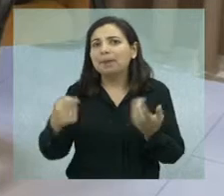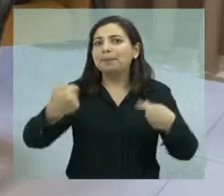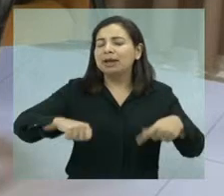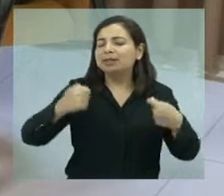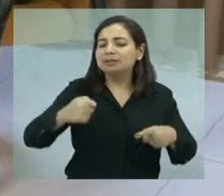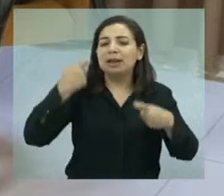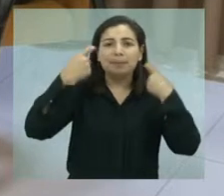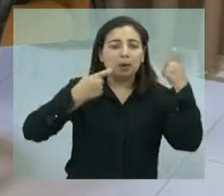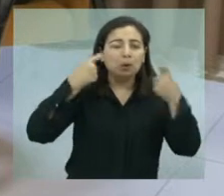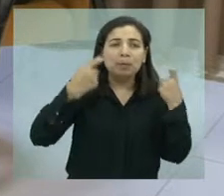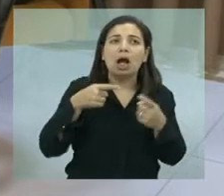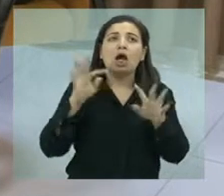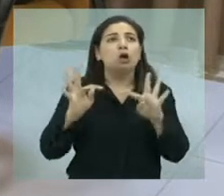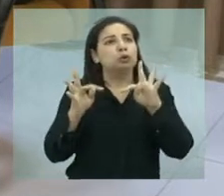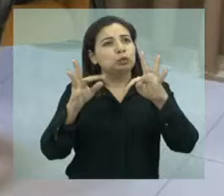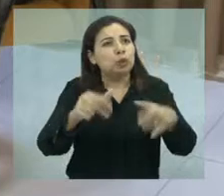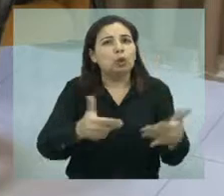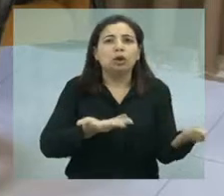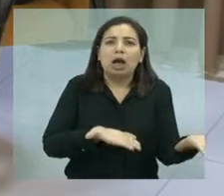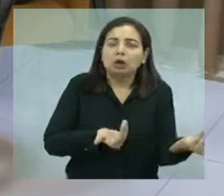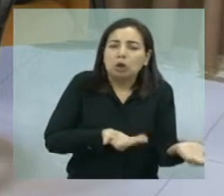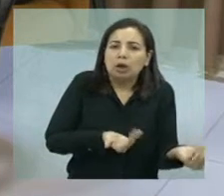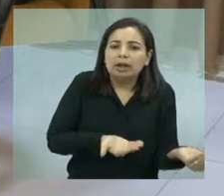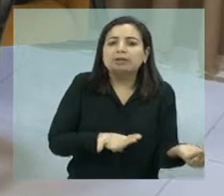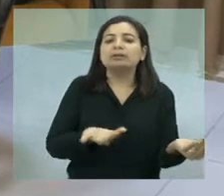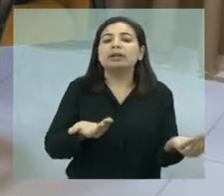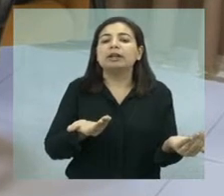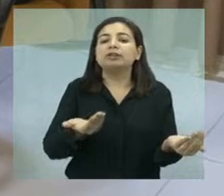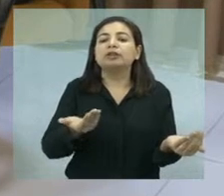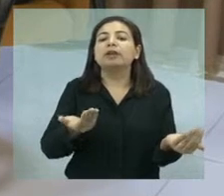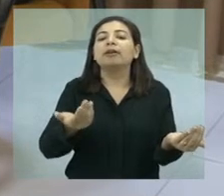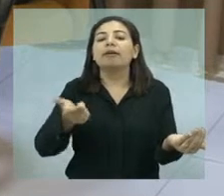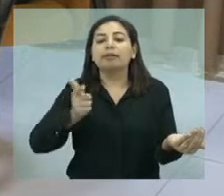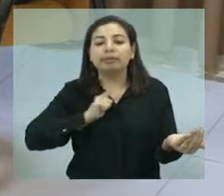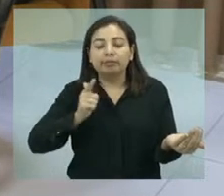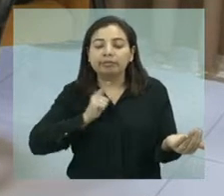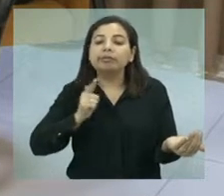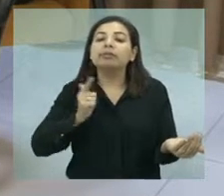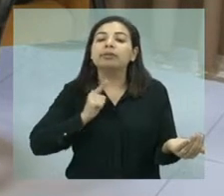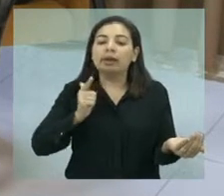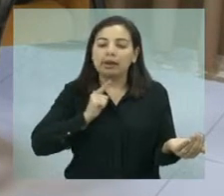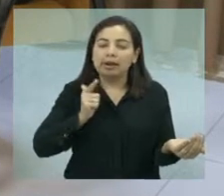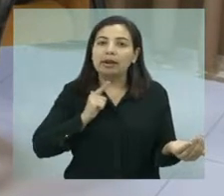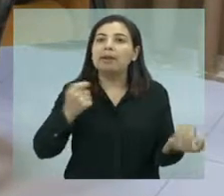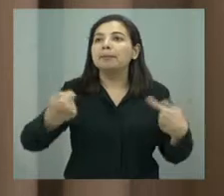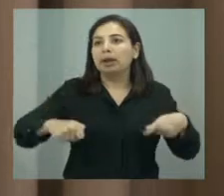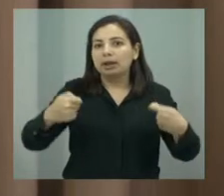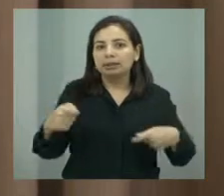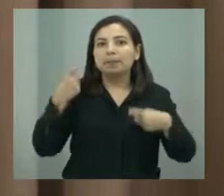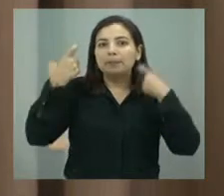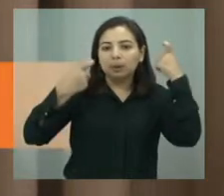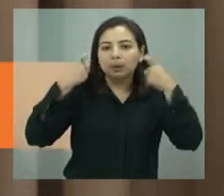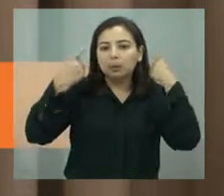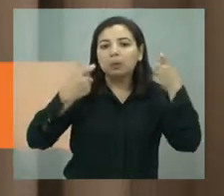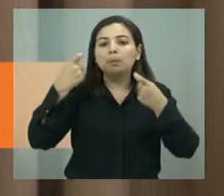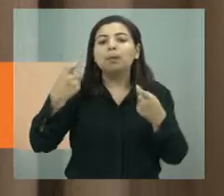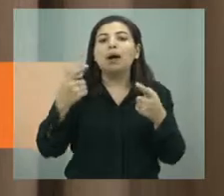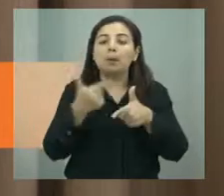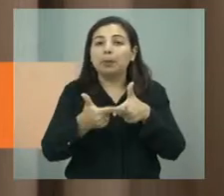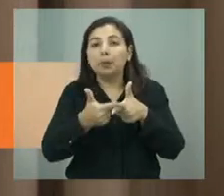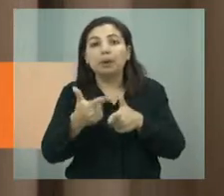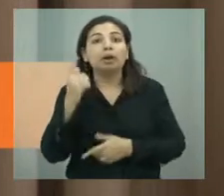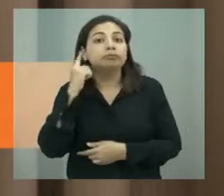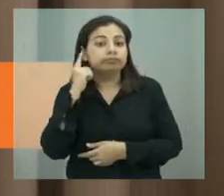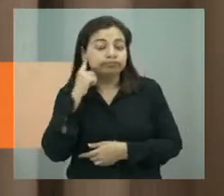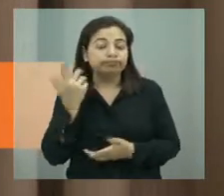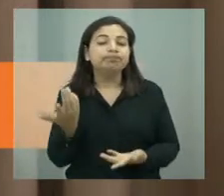todo adolescente, toda pessoa que treina tem um fone de ouvido. Verdade. É impressionante. E aí ainda existem